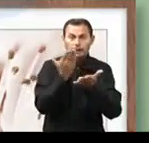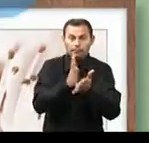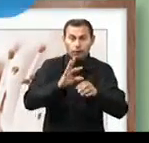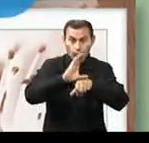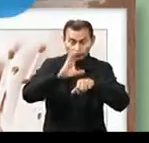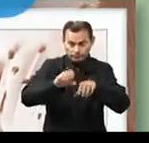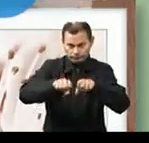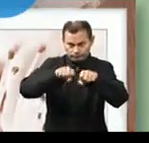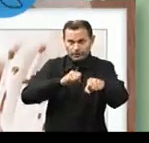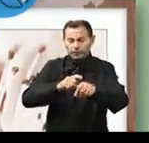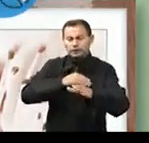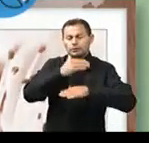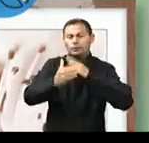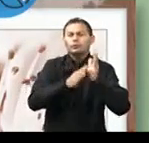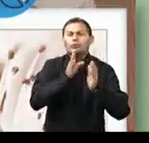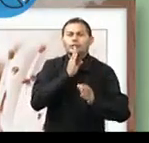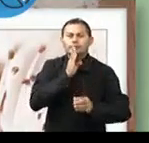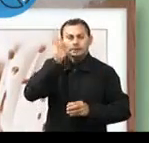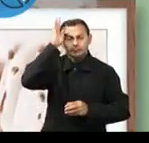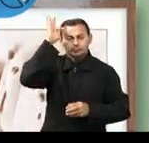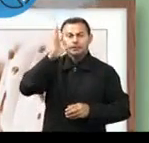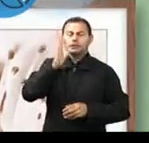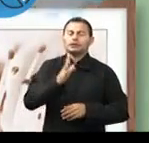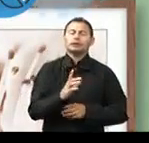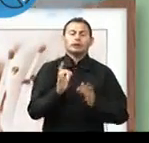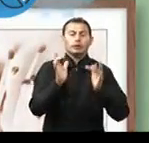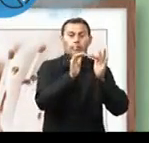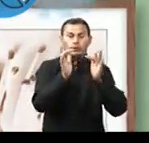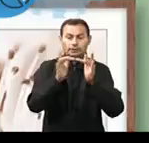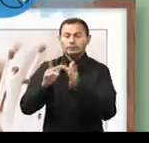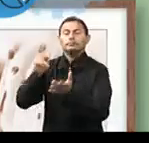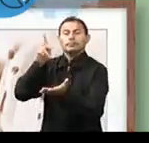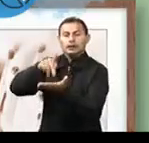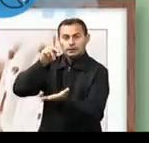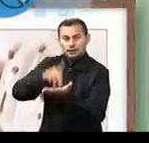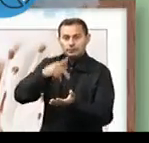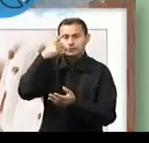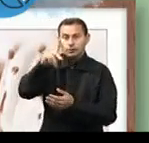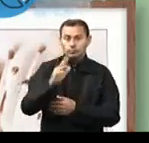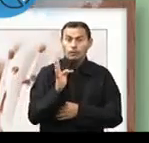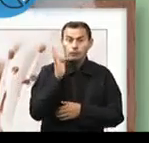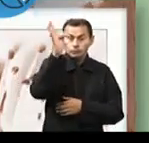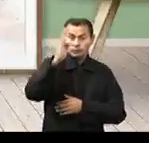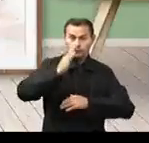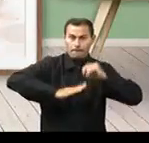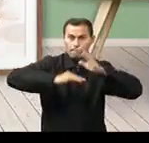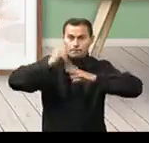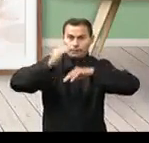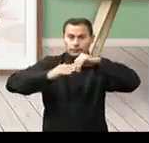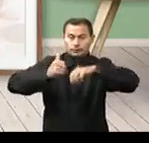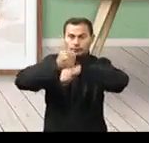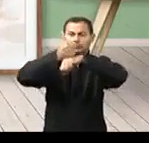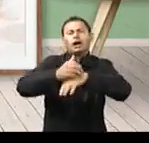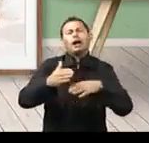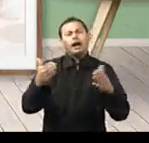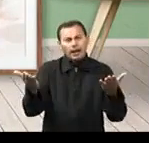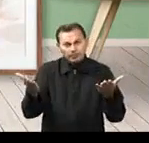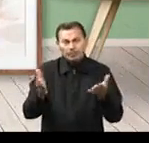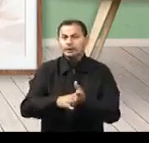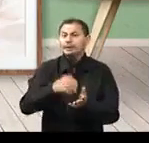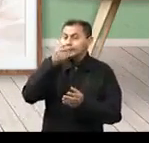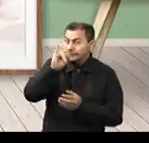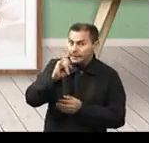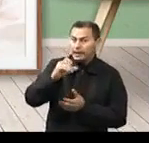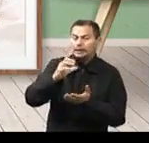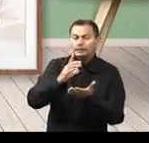de todo o conhecimento teórico, você já está em contato com a realidade do seu futuro profissional. Ah, e caso